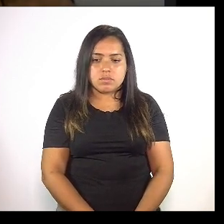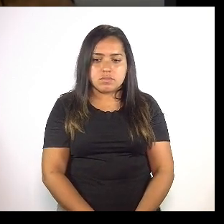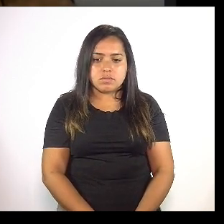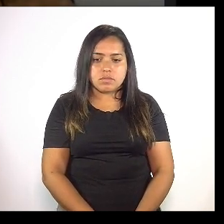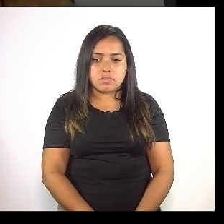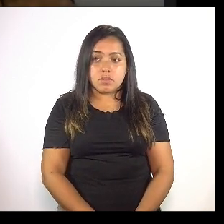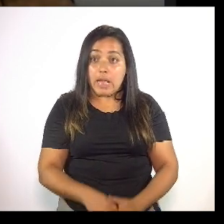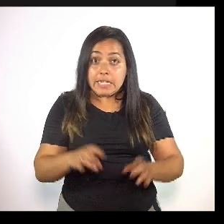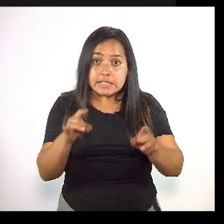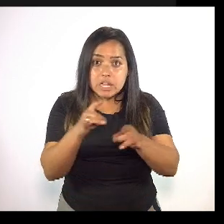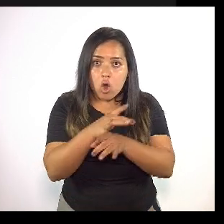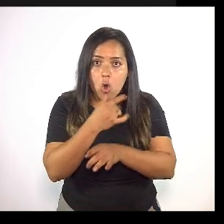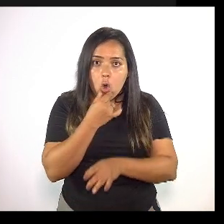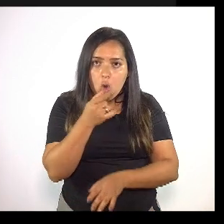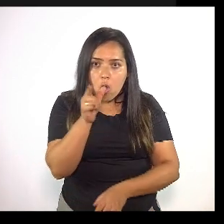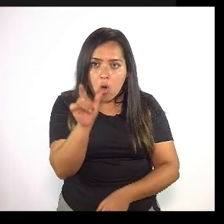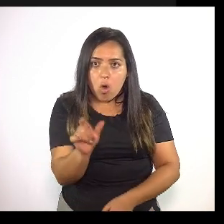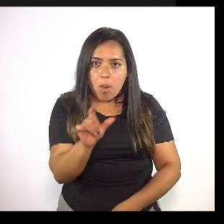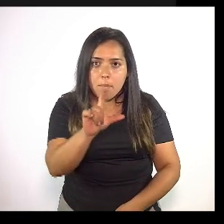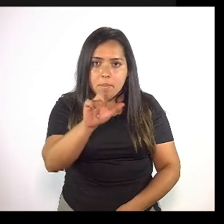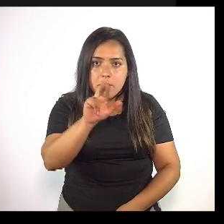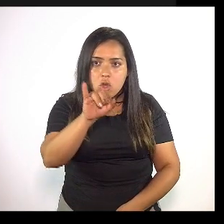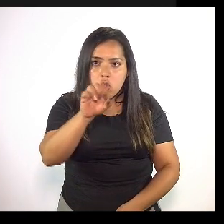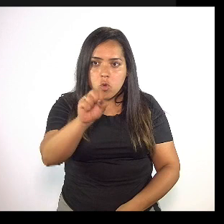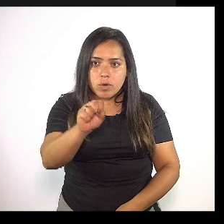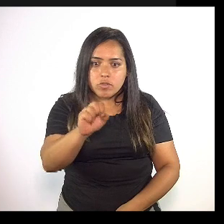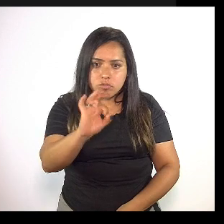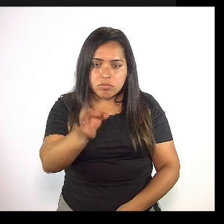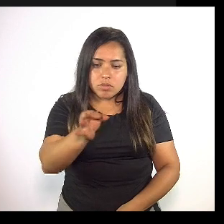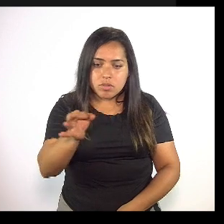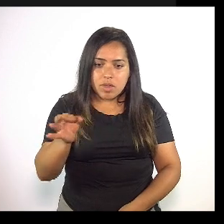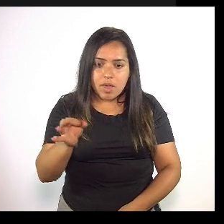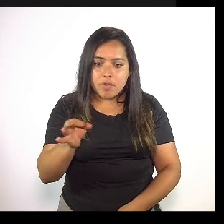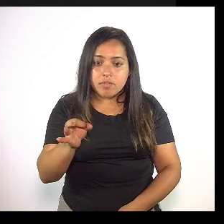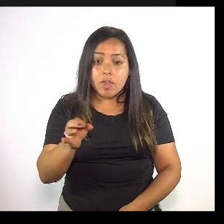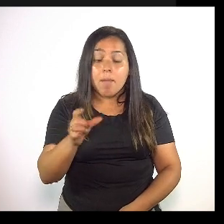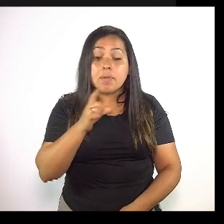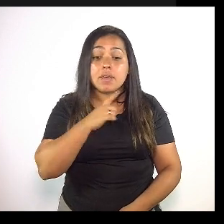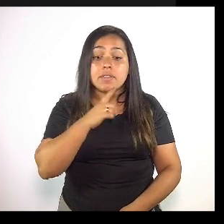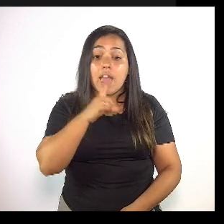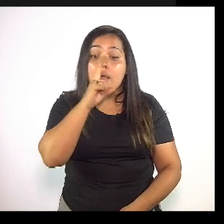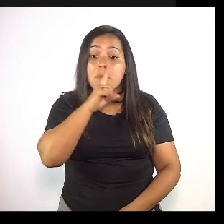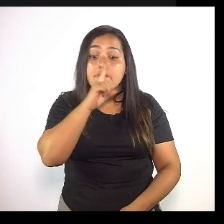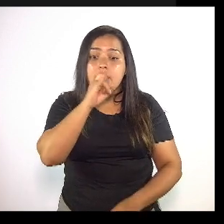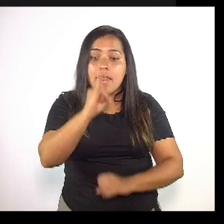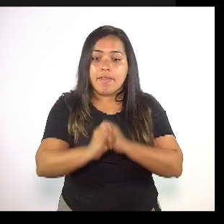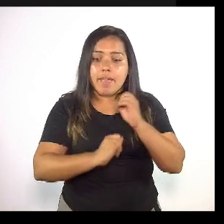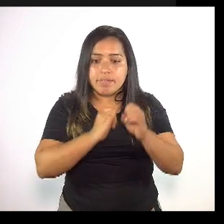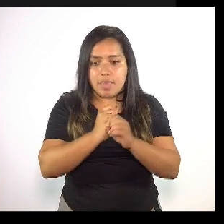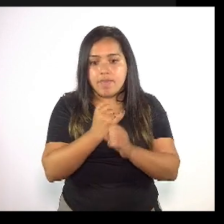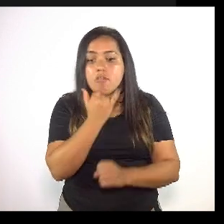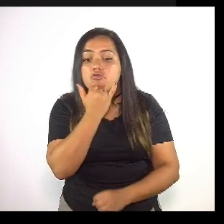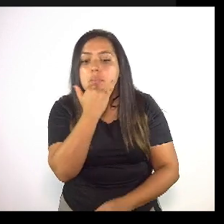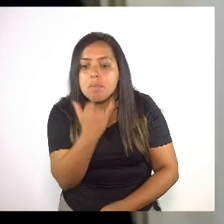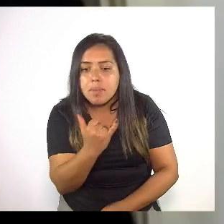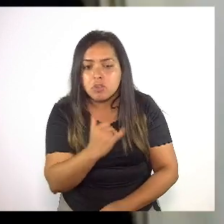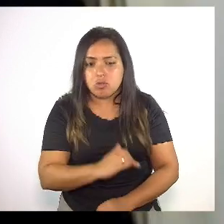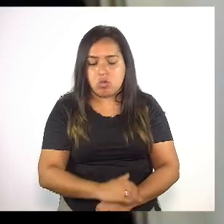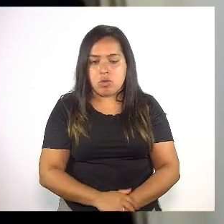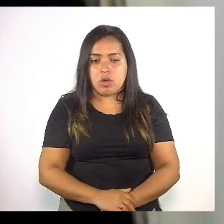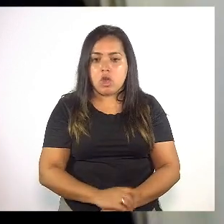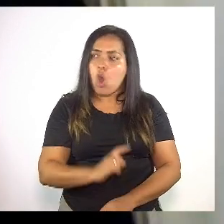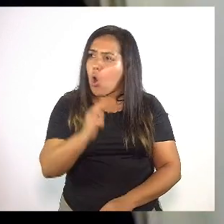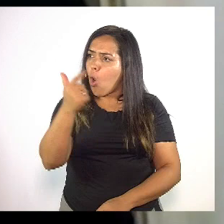Encerrou, deputado Luiz? Encerrei. Deu uma falha aqui na internet, me perdoe. Mais algum deputado